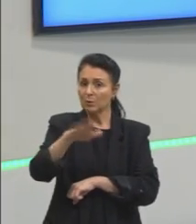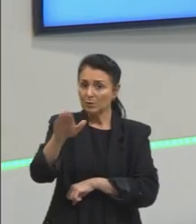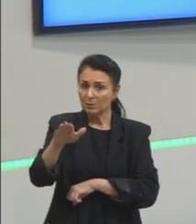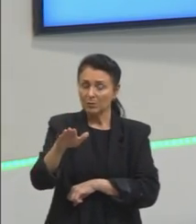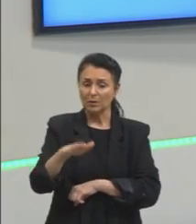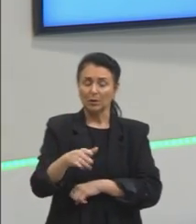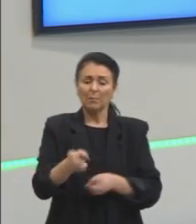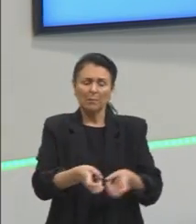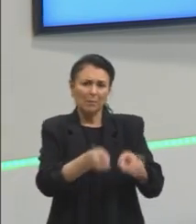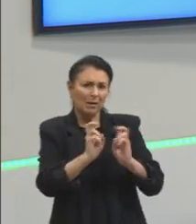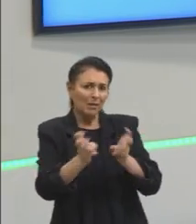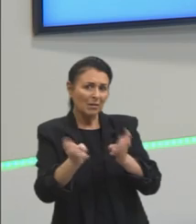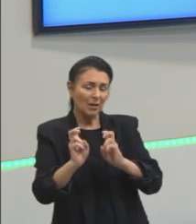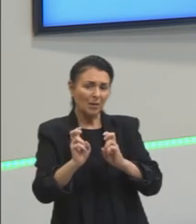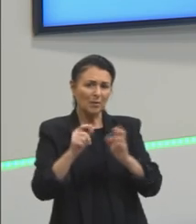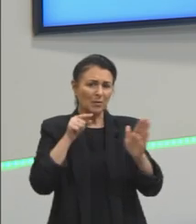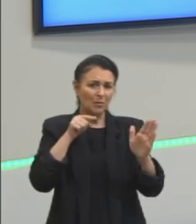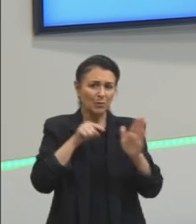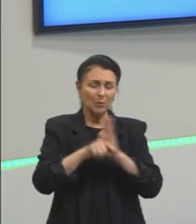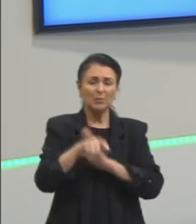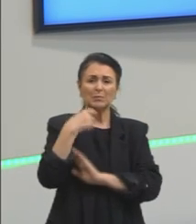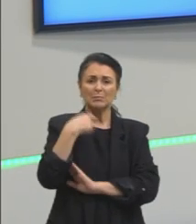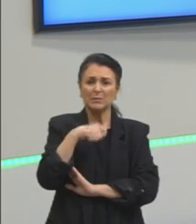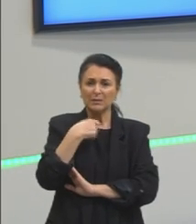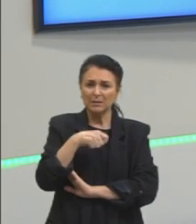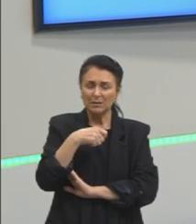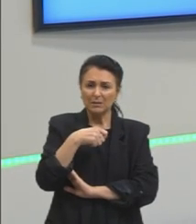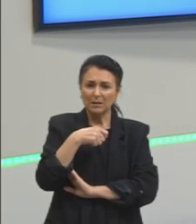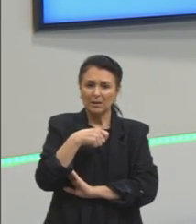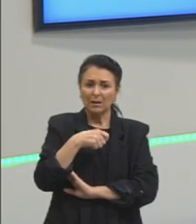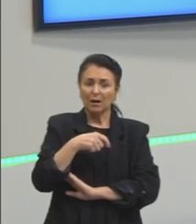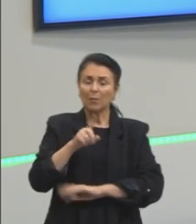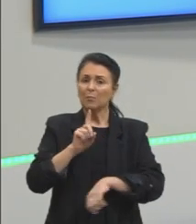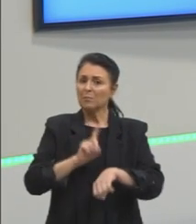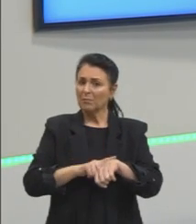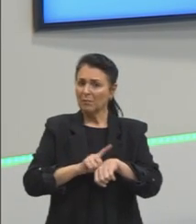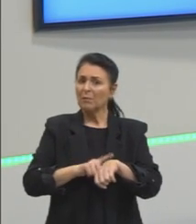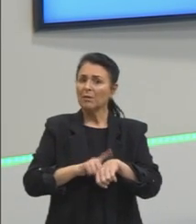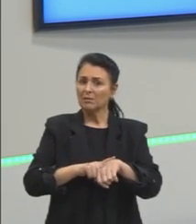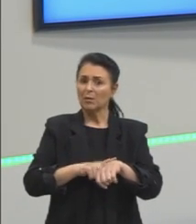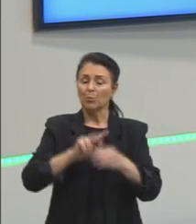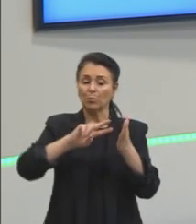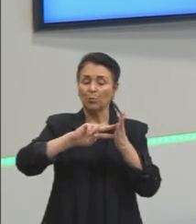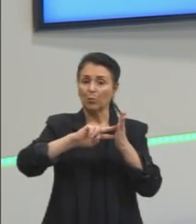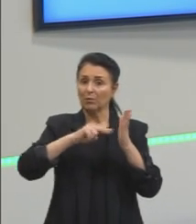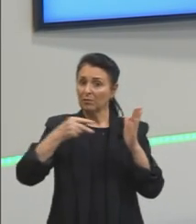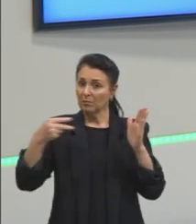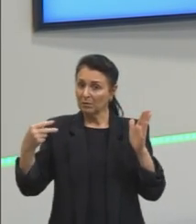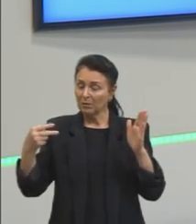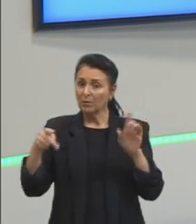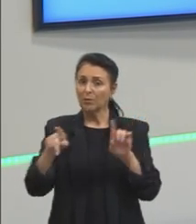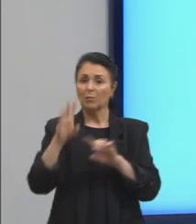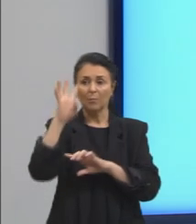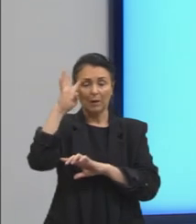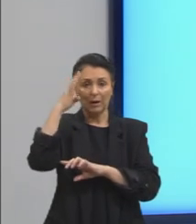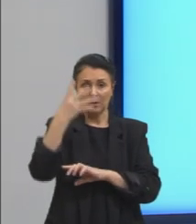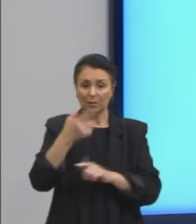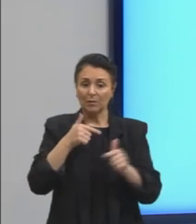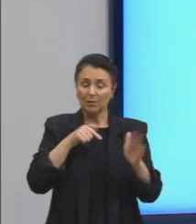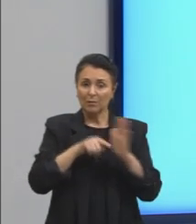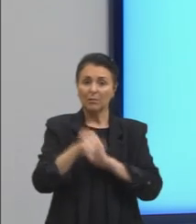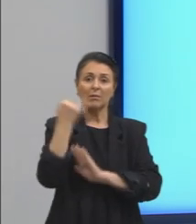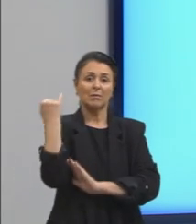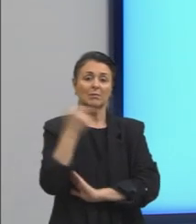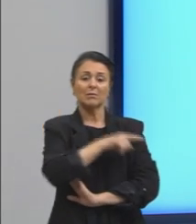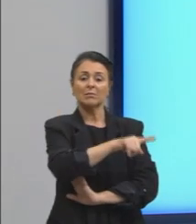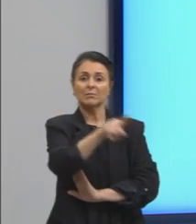notem que essa é uma questão que precisa que demanda tempo interpretação e para resolução é